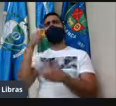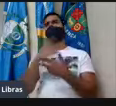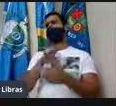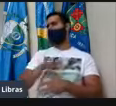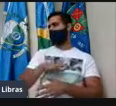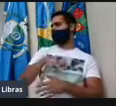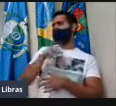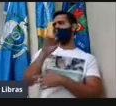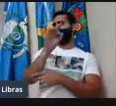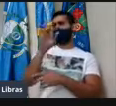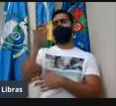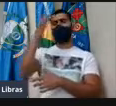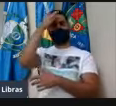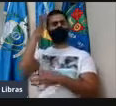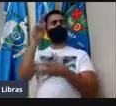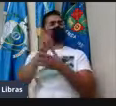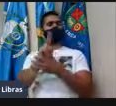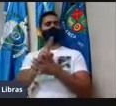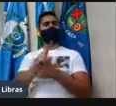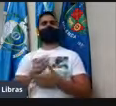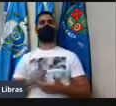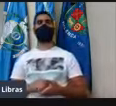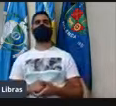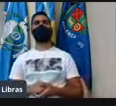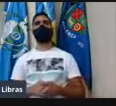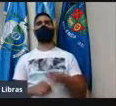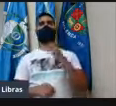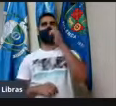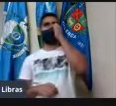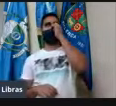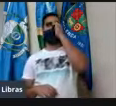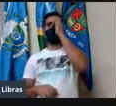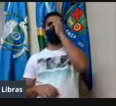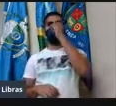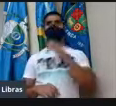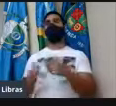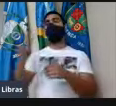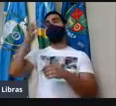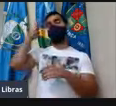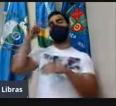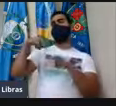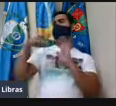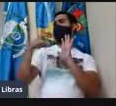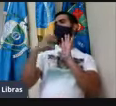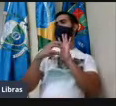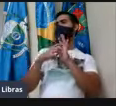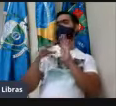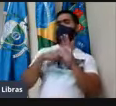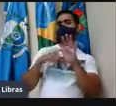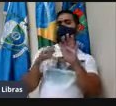para todos nós valencianos. Eu acho que essa casa, ela zela muito